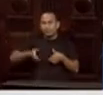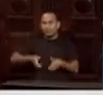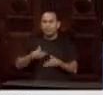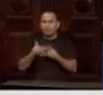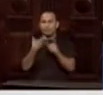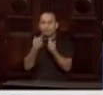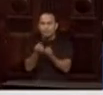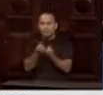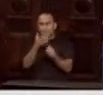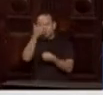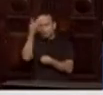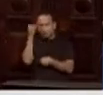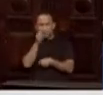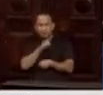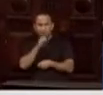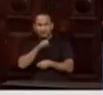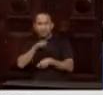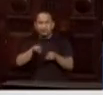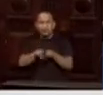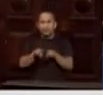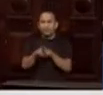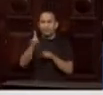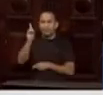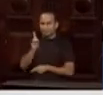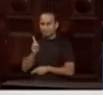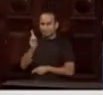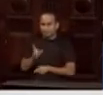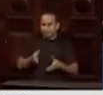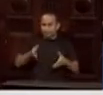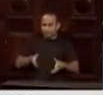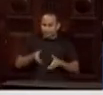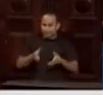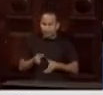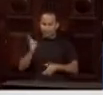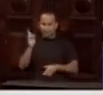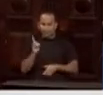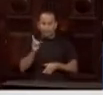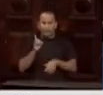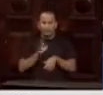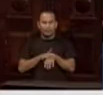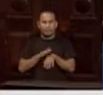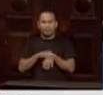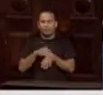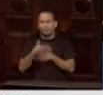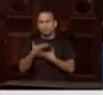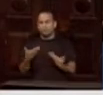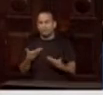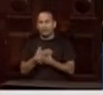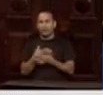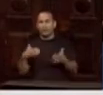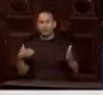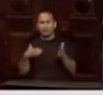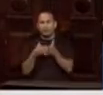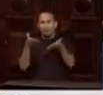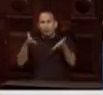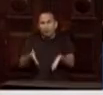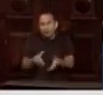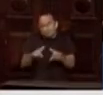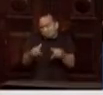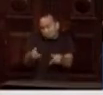só aos idosos, mas principalmente aos cadeirantes e deficientes físicos. E, até agora, a Supervia não se